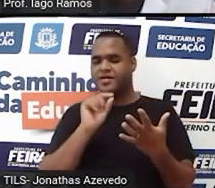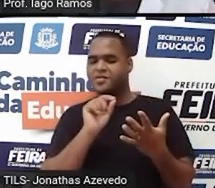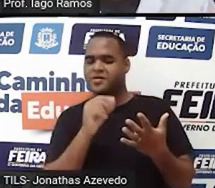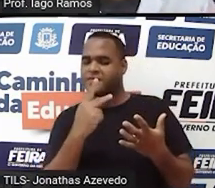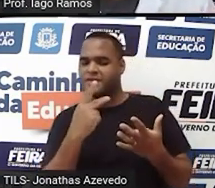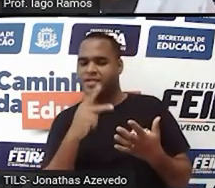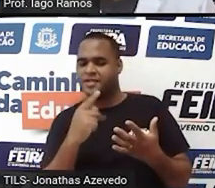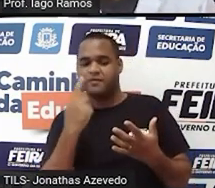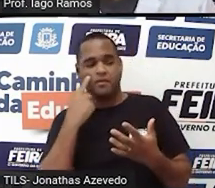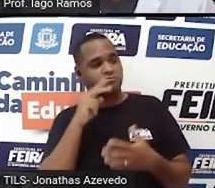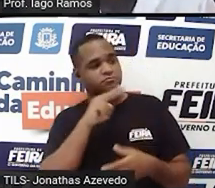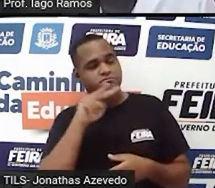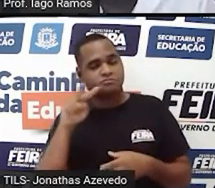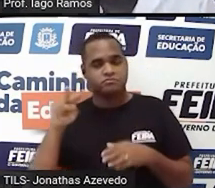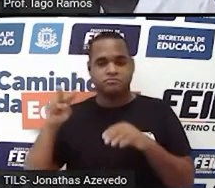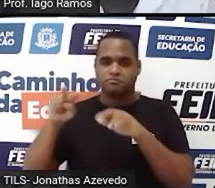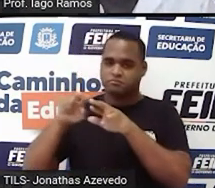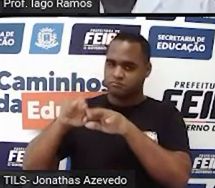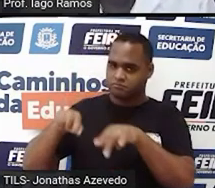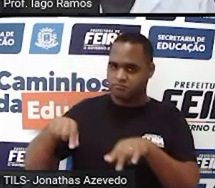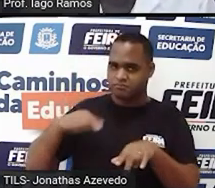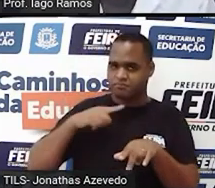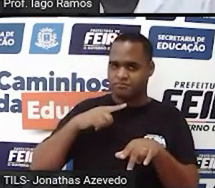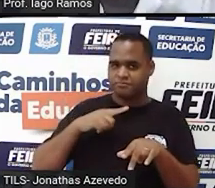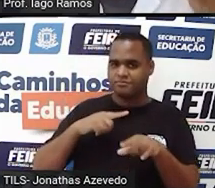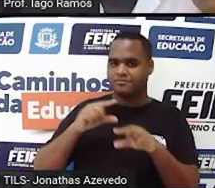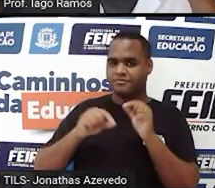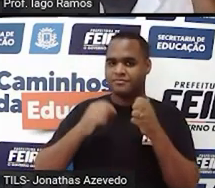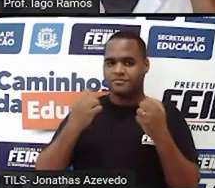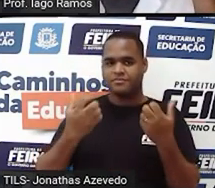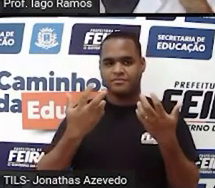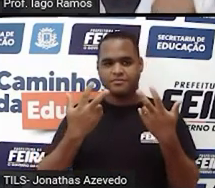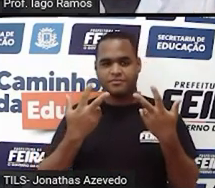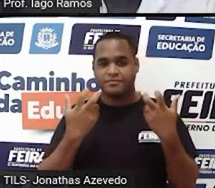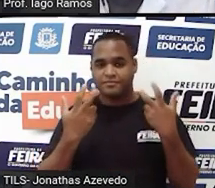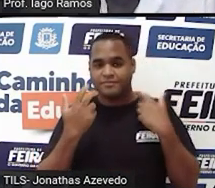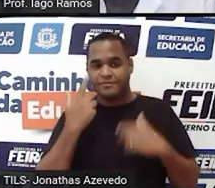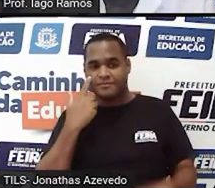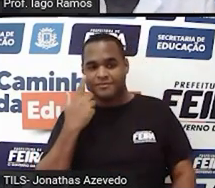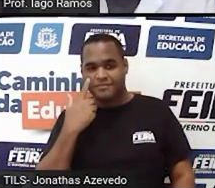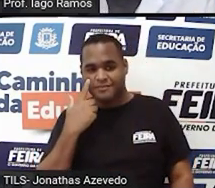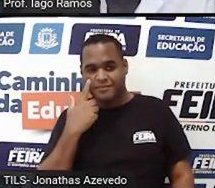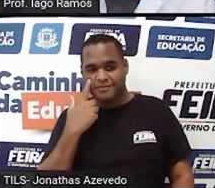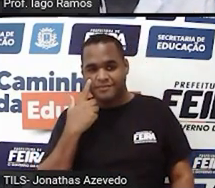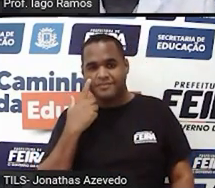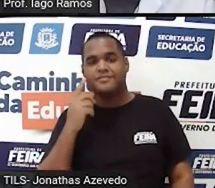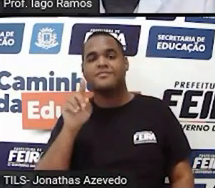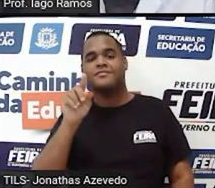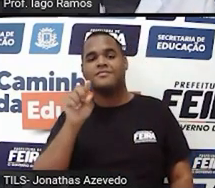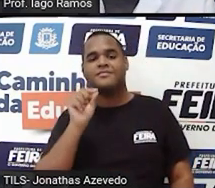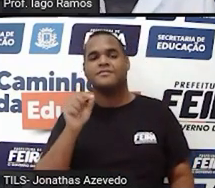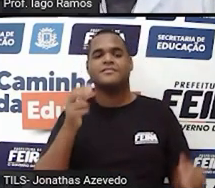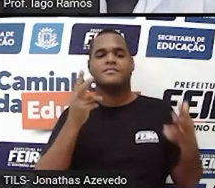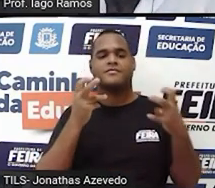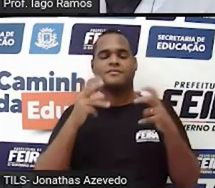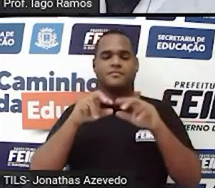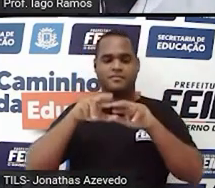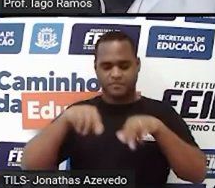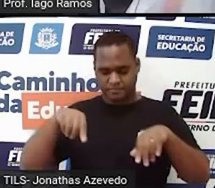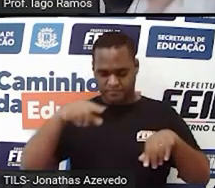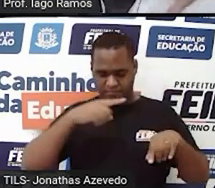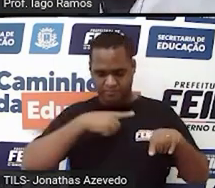a sua volta pois é e começa a perceber se liga aqui ó e começa a perceber